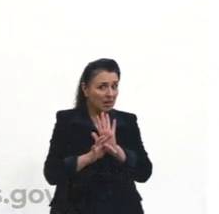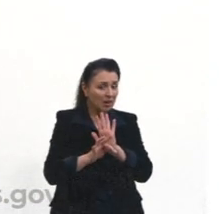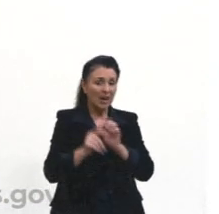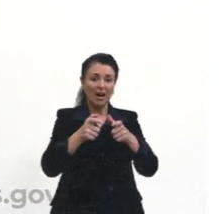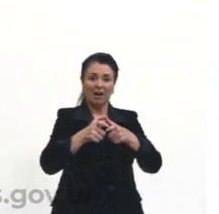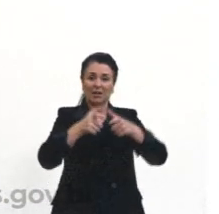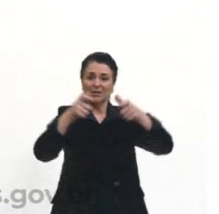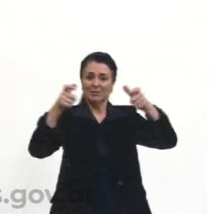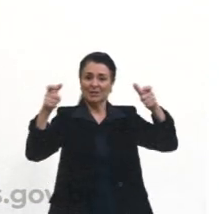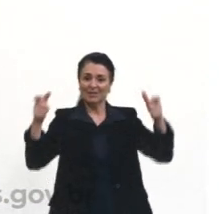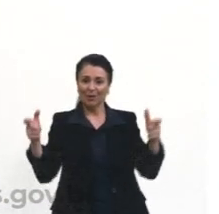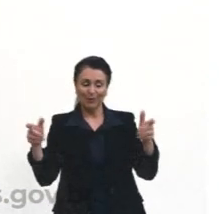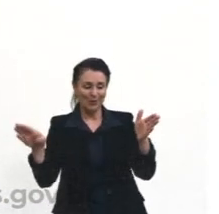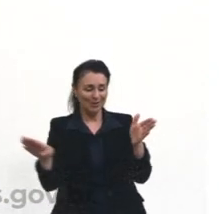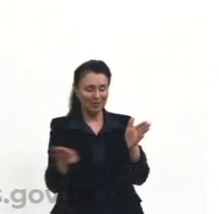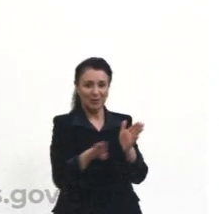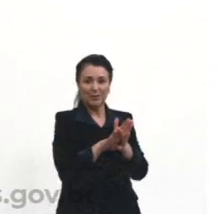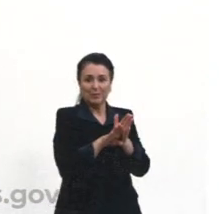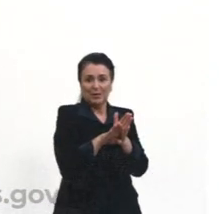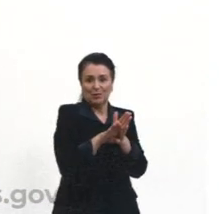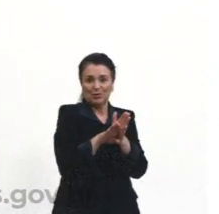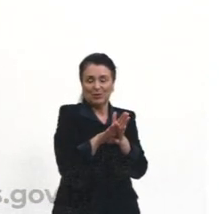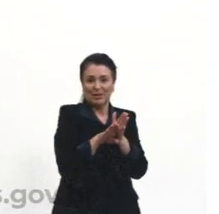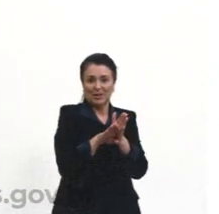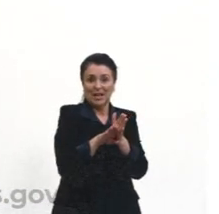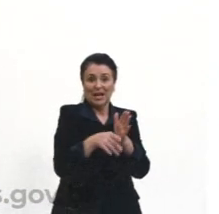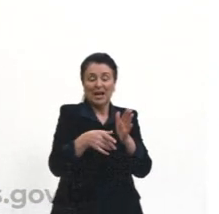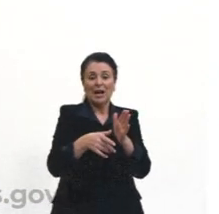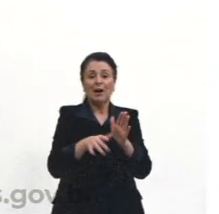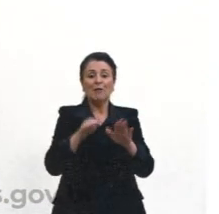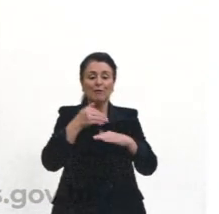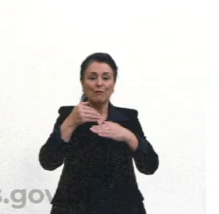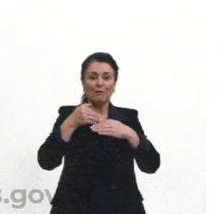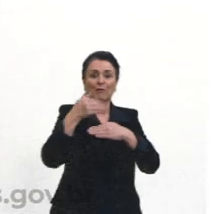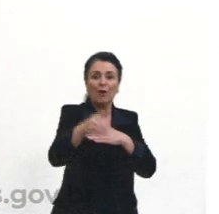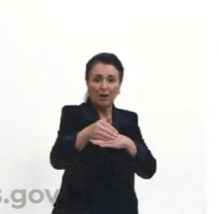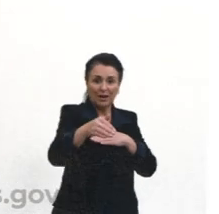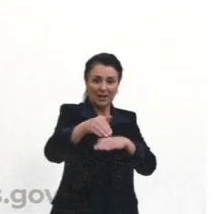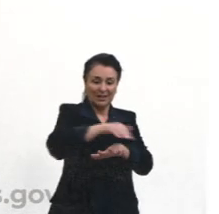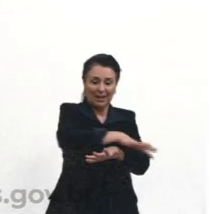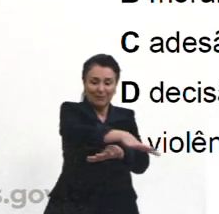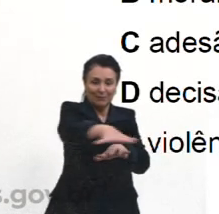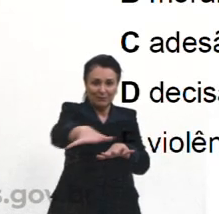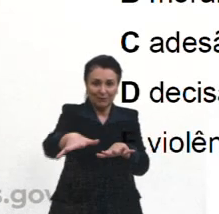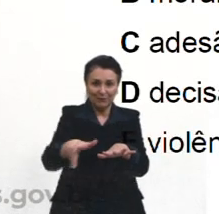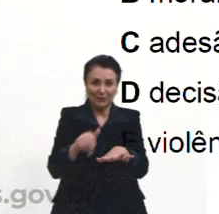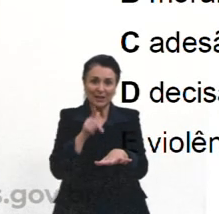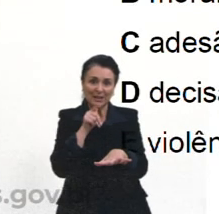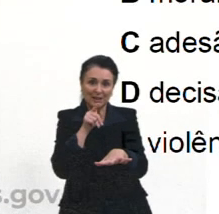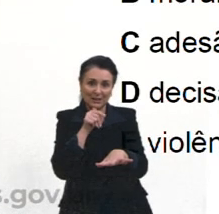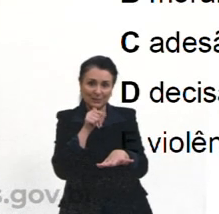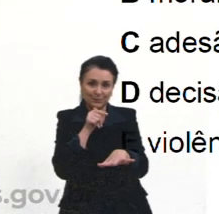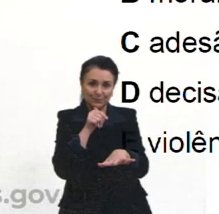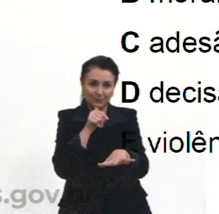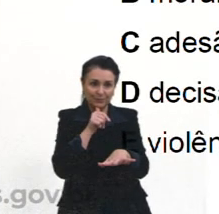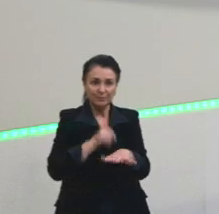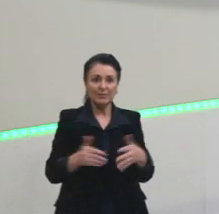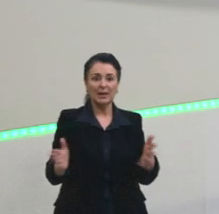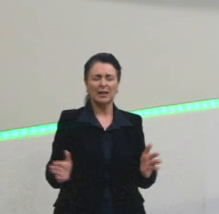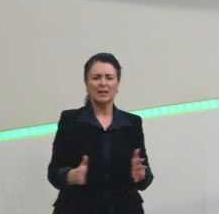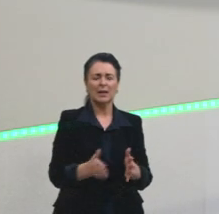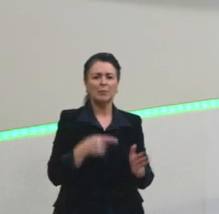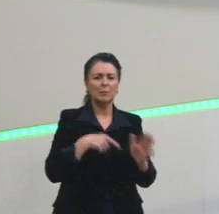das Fronteiras Extra peninsulares é alternativa e e a nossa próxima questão